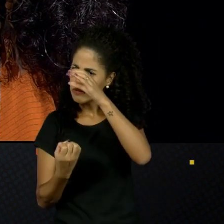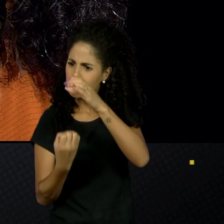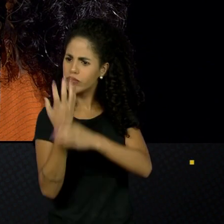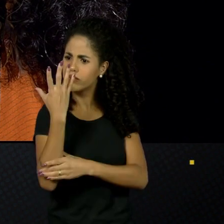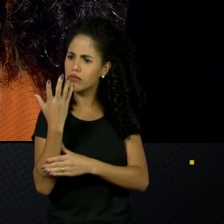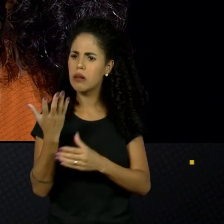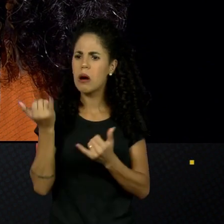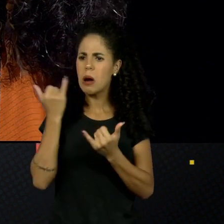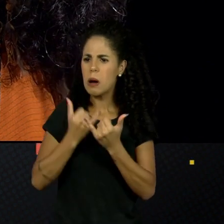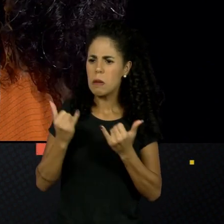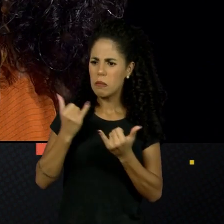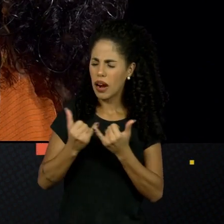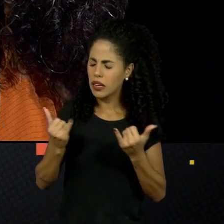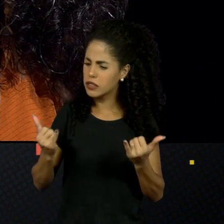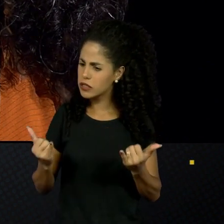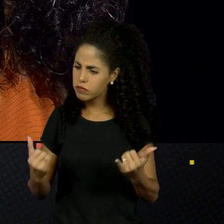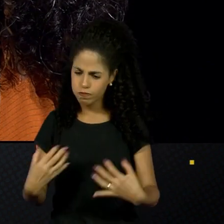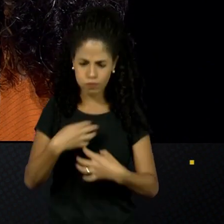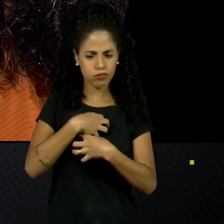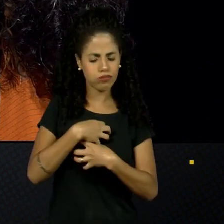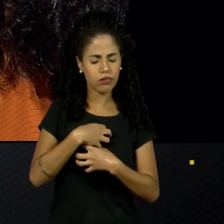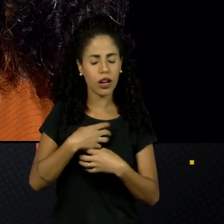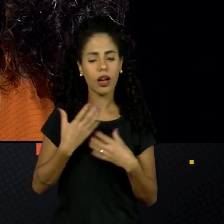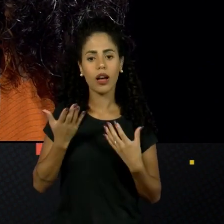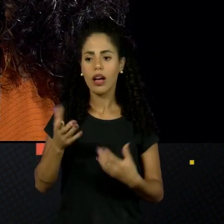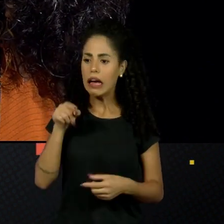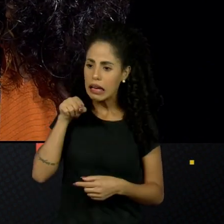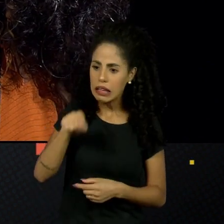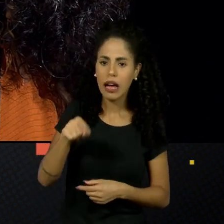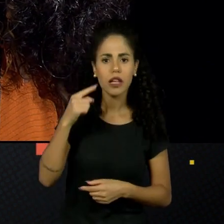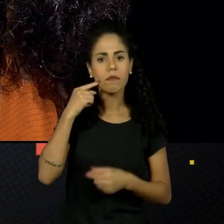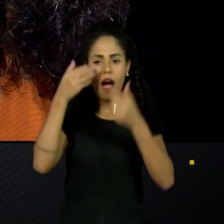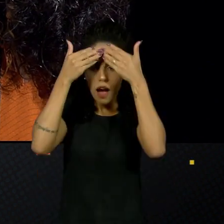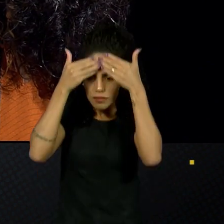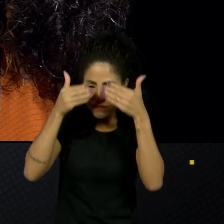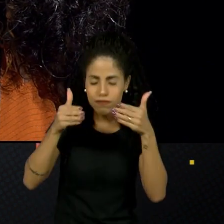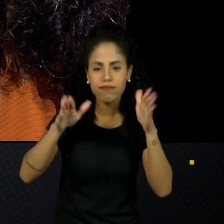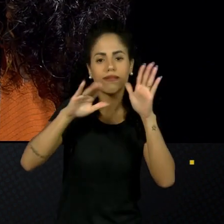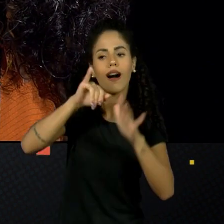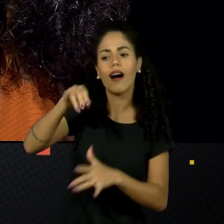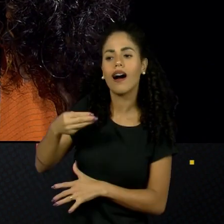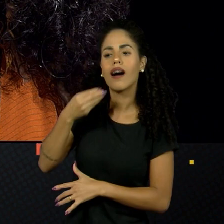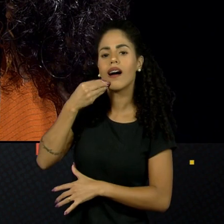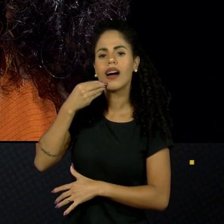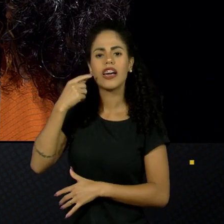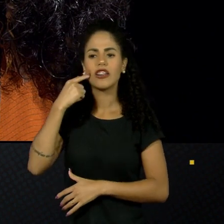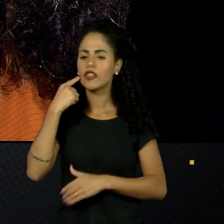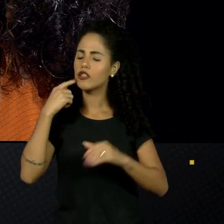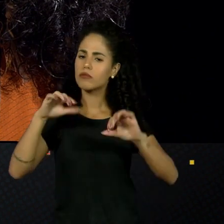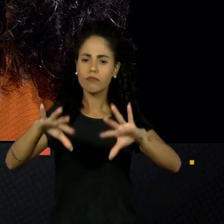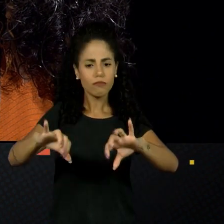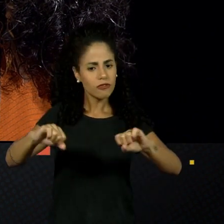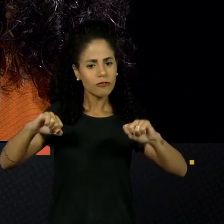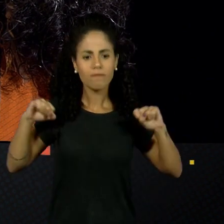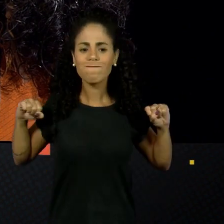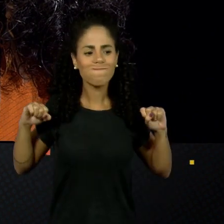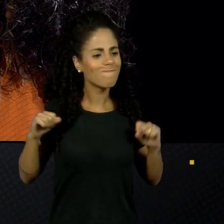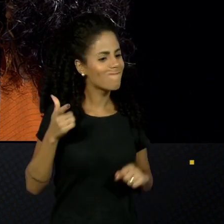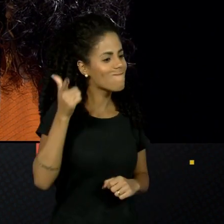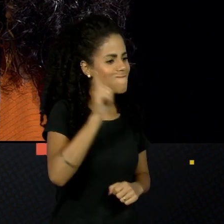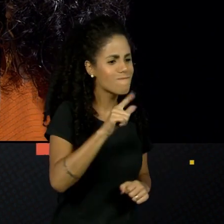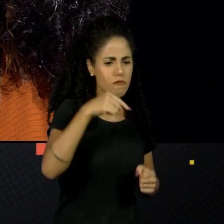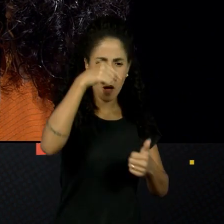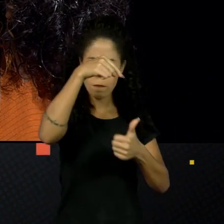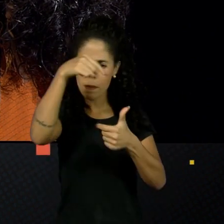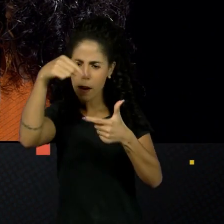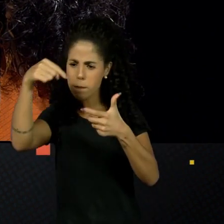entrasse num cômodo e ali fosse um portal e a gente mergulhasse em todas as